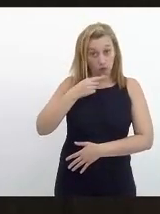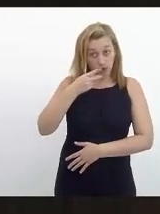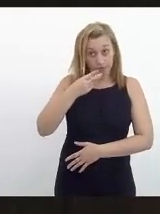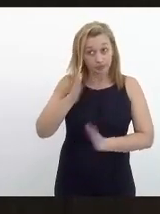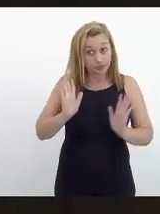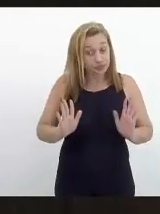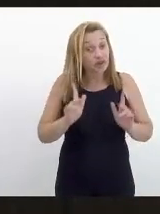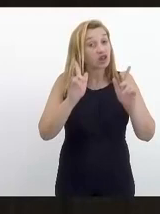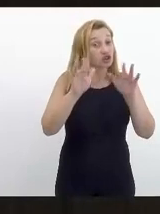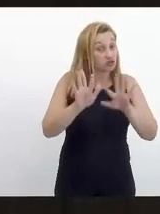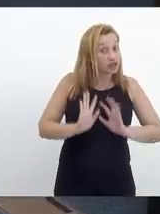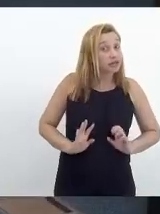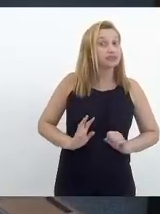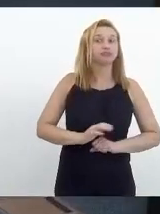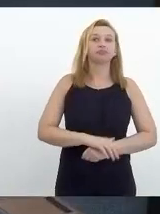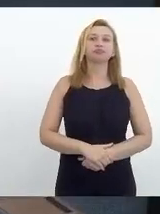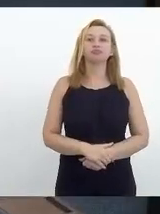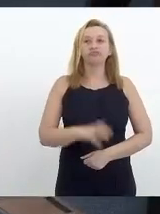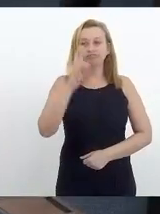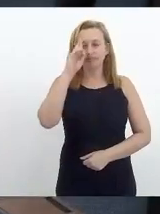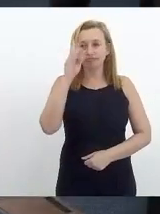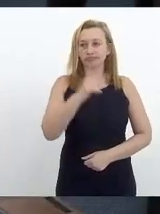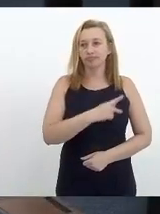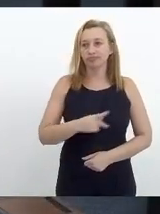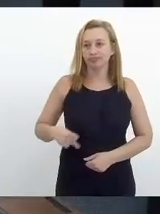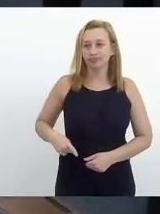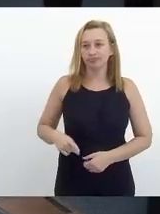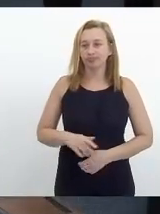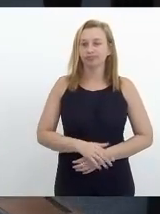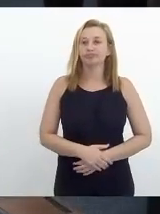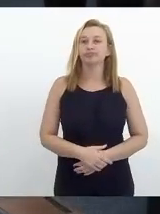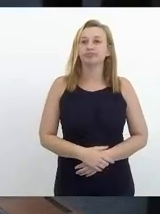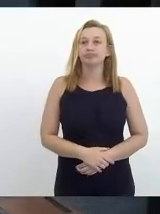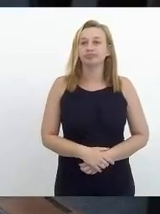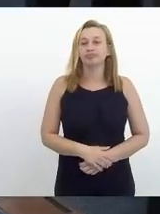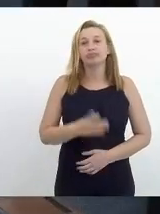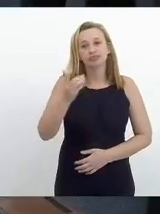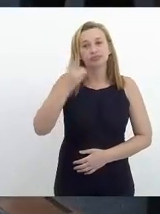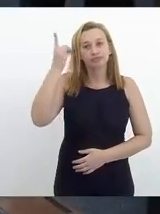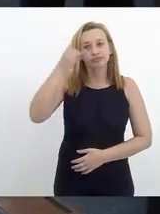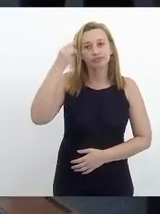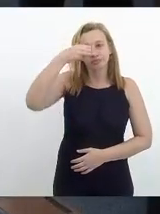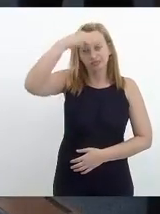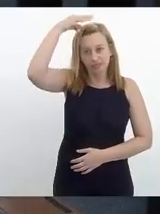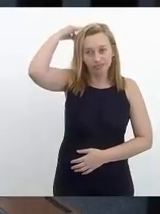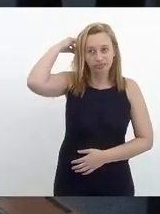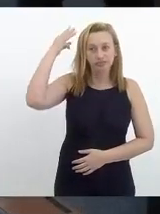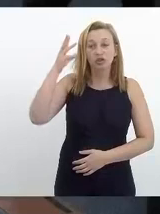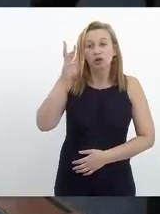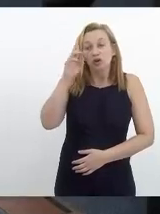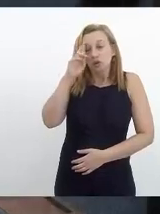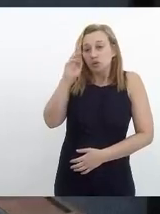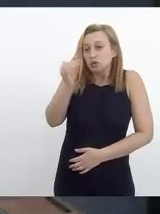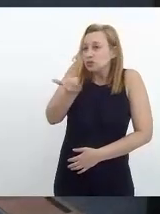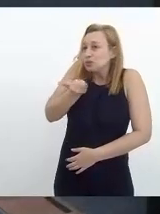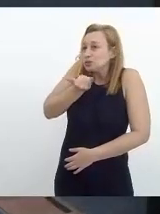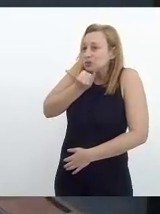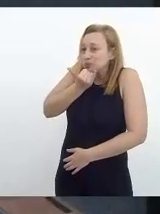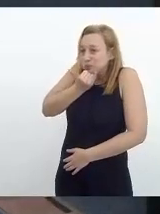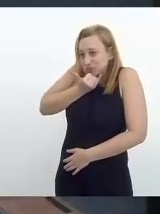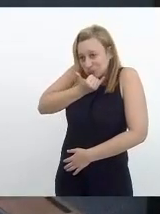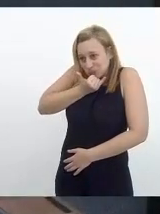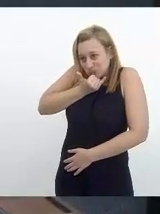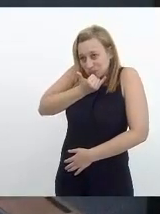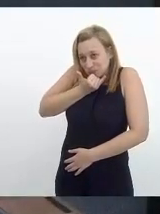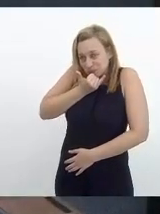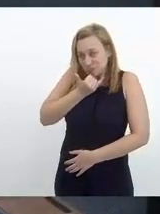É diferente. Senhor presidente. Deputado Luiz. Deputado Márcio Pacheco, o senhor me perdoe, mas